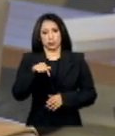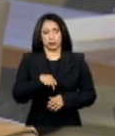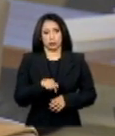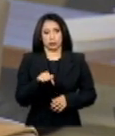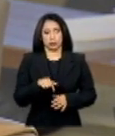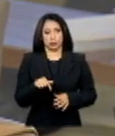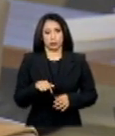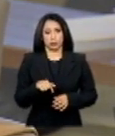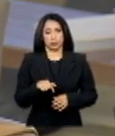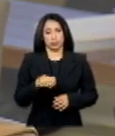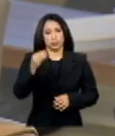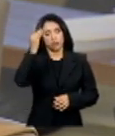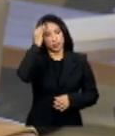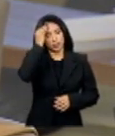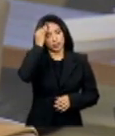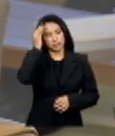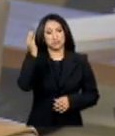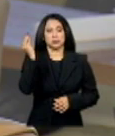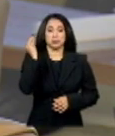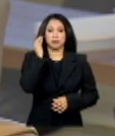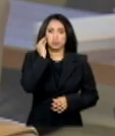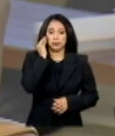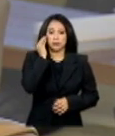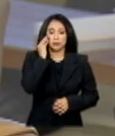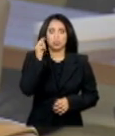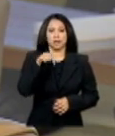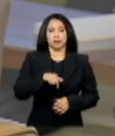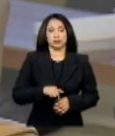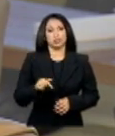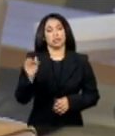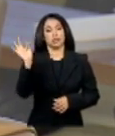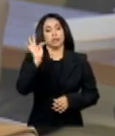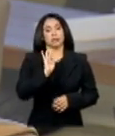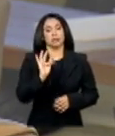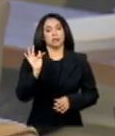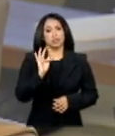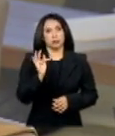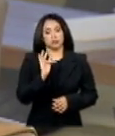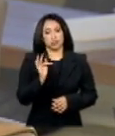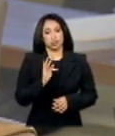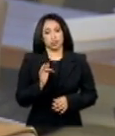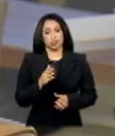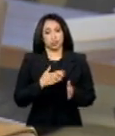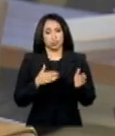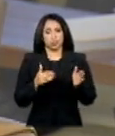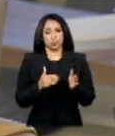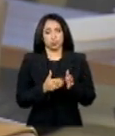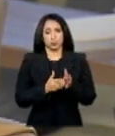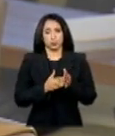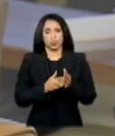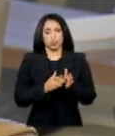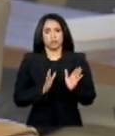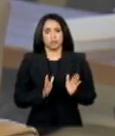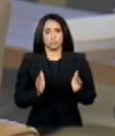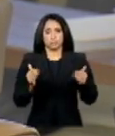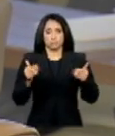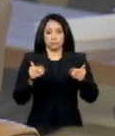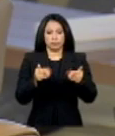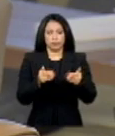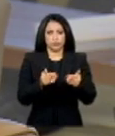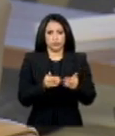entre conhecimento e experiência o federalismo é por cooperação em que se compreende de um modo mais